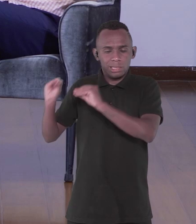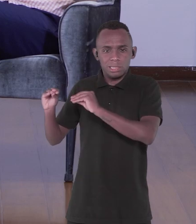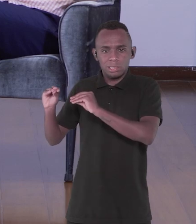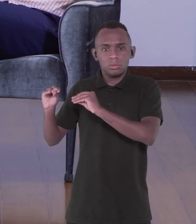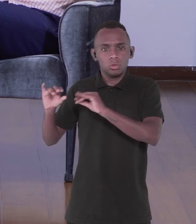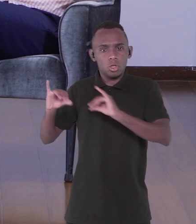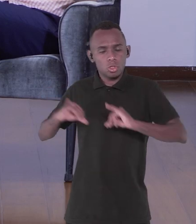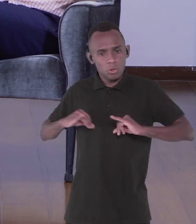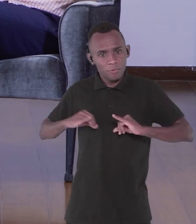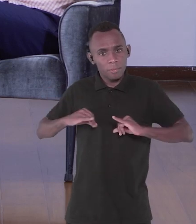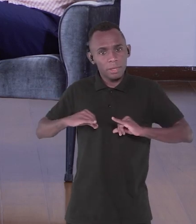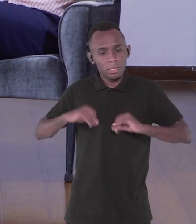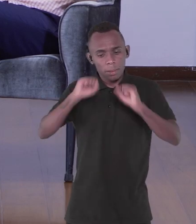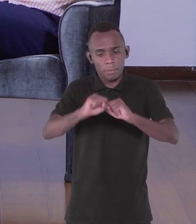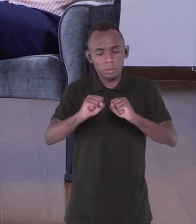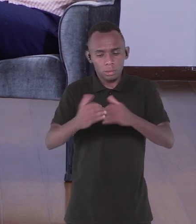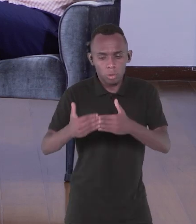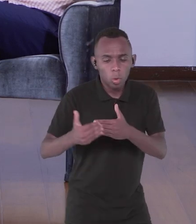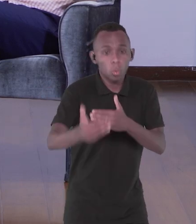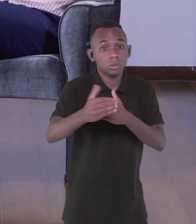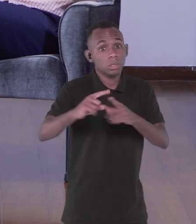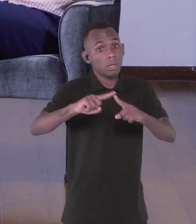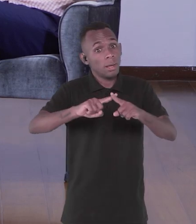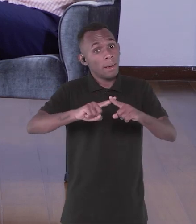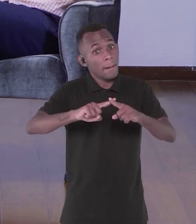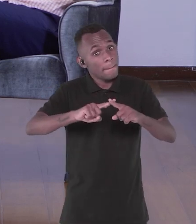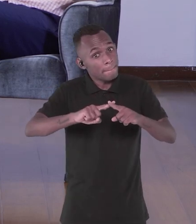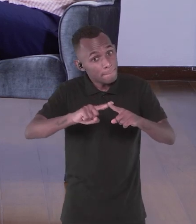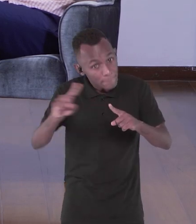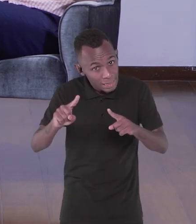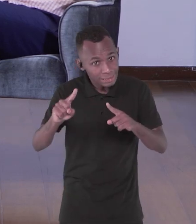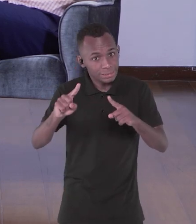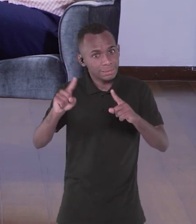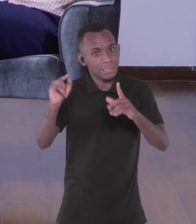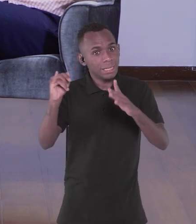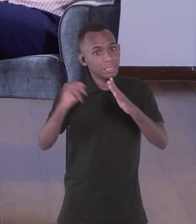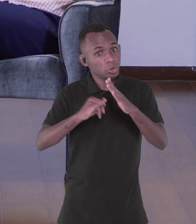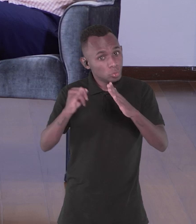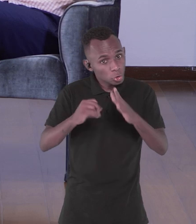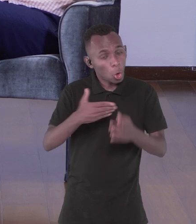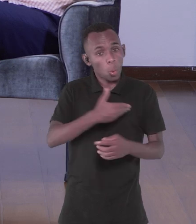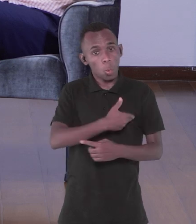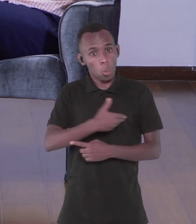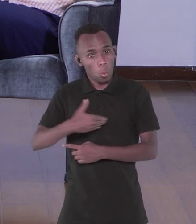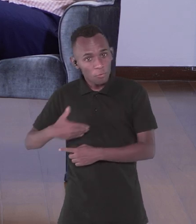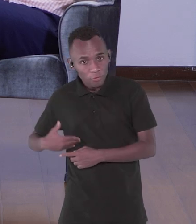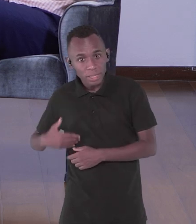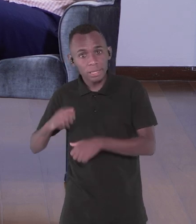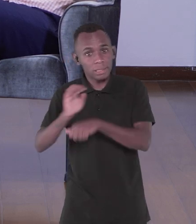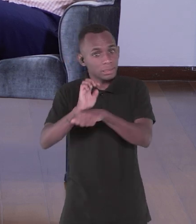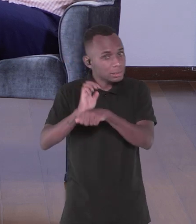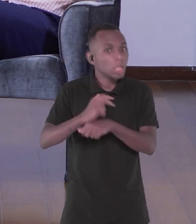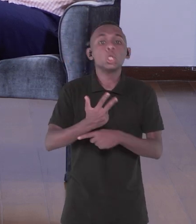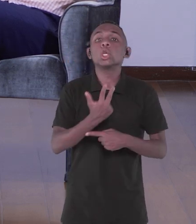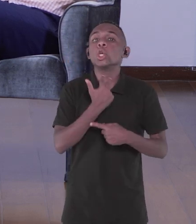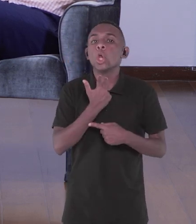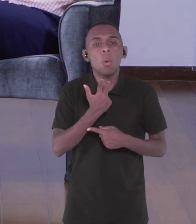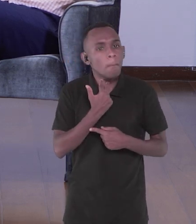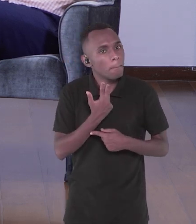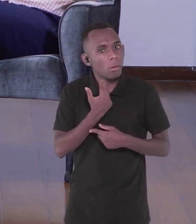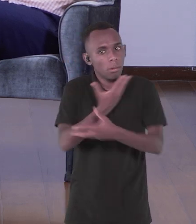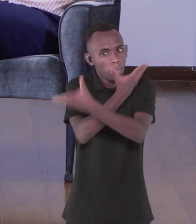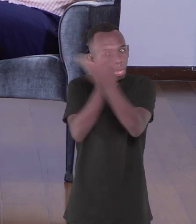continuar. Agora, as instituições não têm esse direito. As instituições não podem